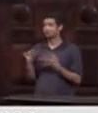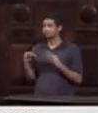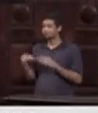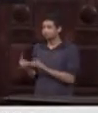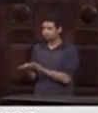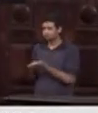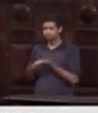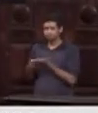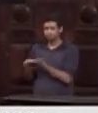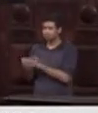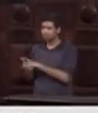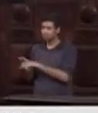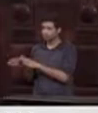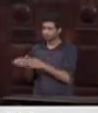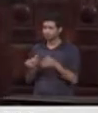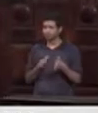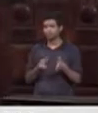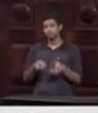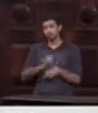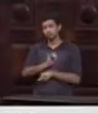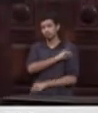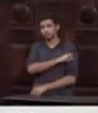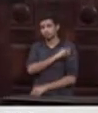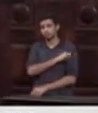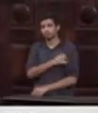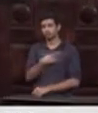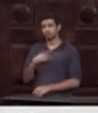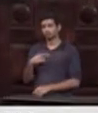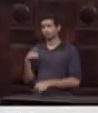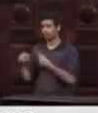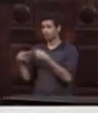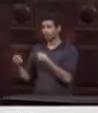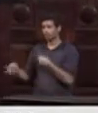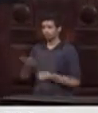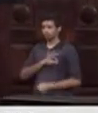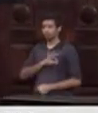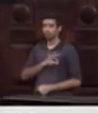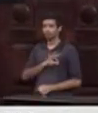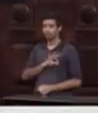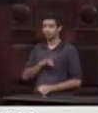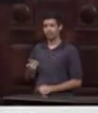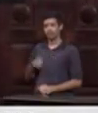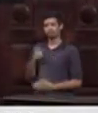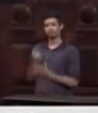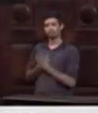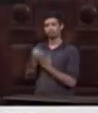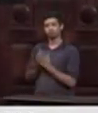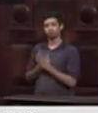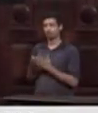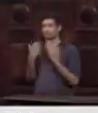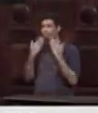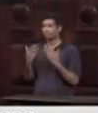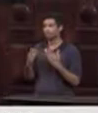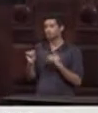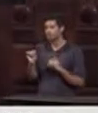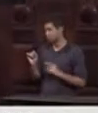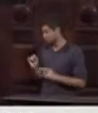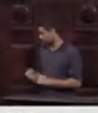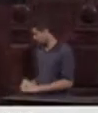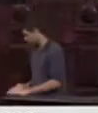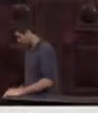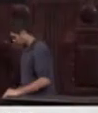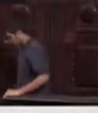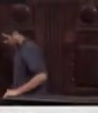e coordenada. E o Estado do Rio de Janeiro, através das suas forças policiais, tem o dever de recuperar a